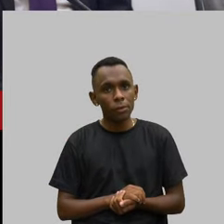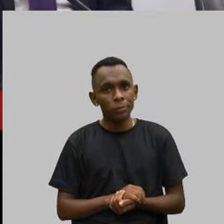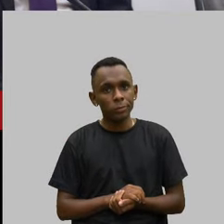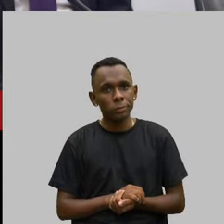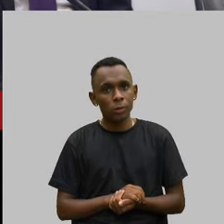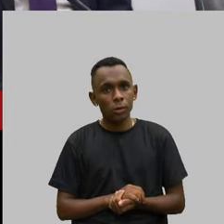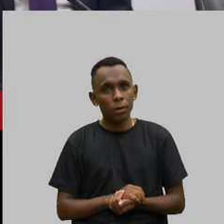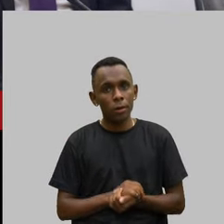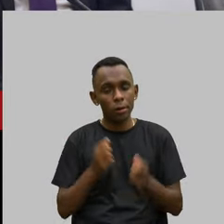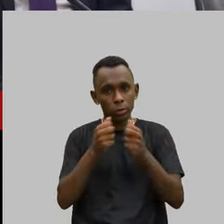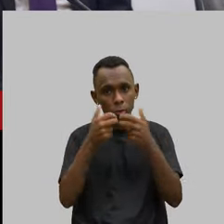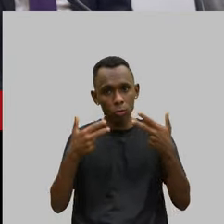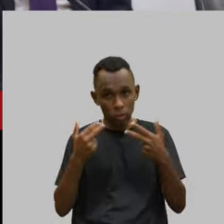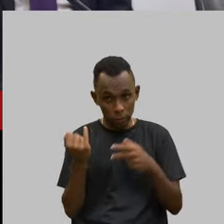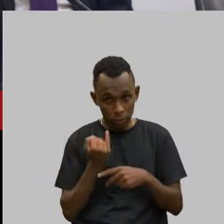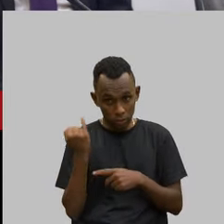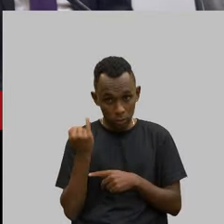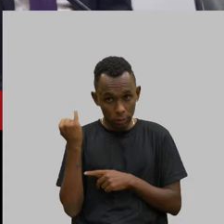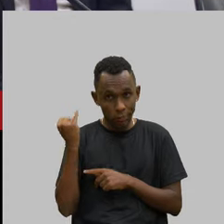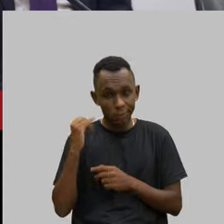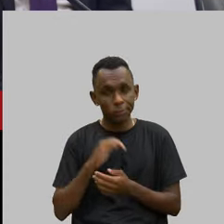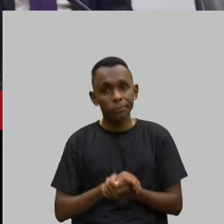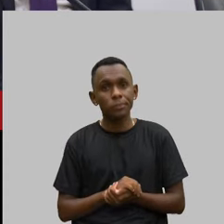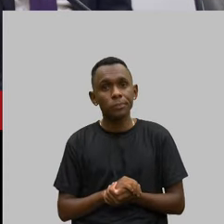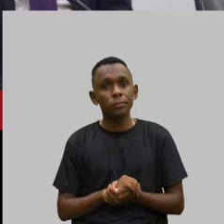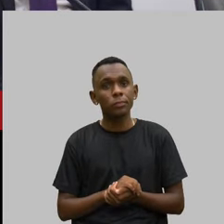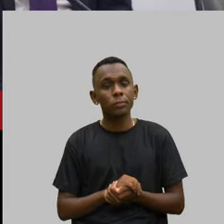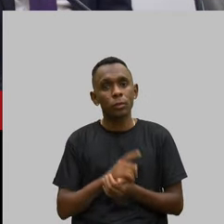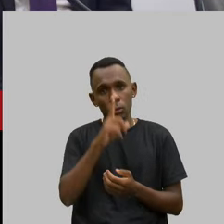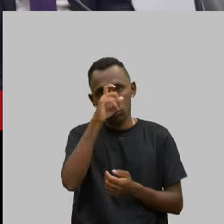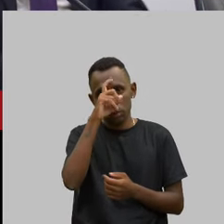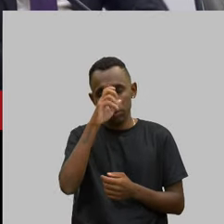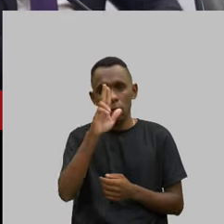coisas pontuais Hospital